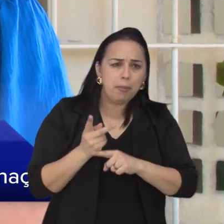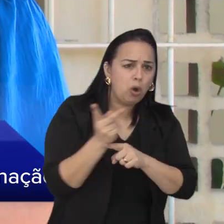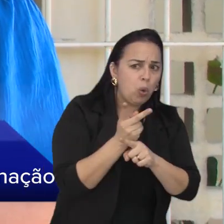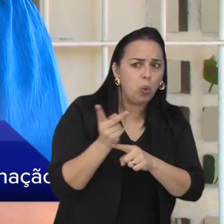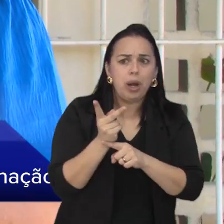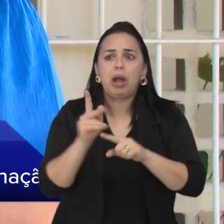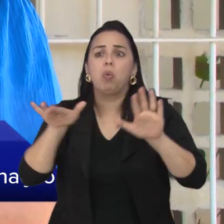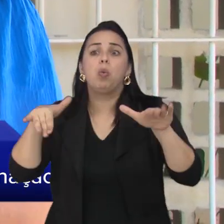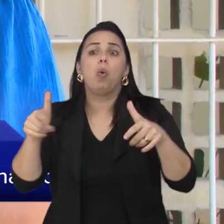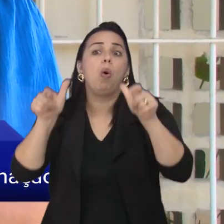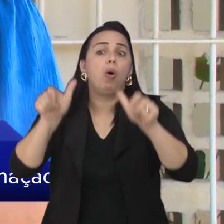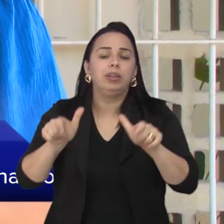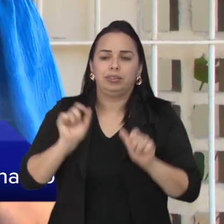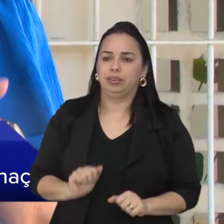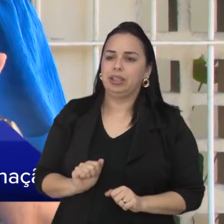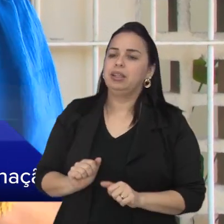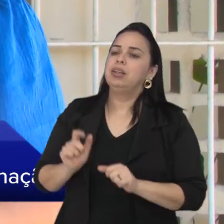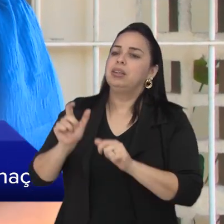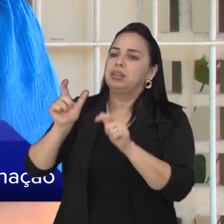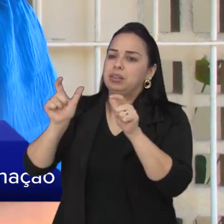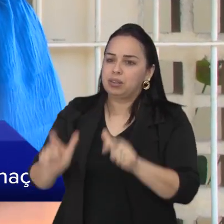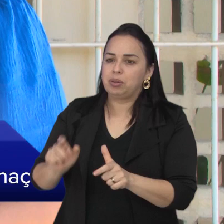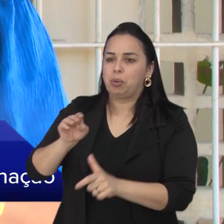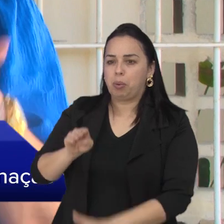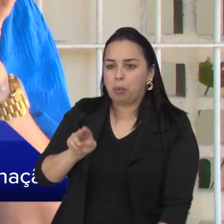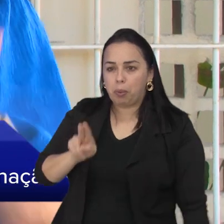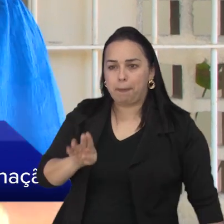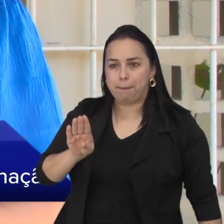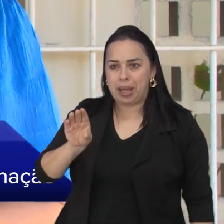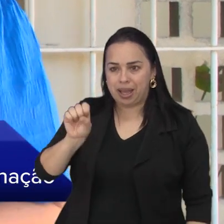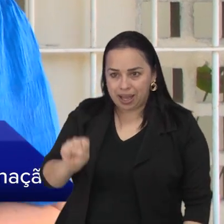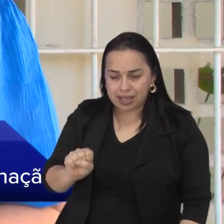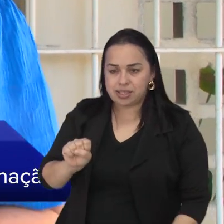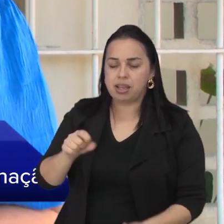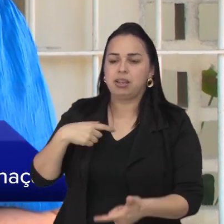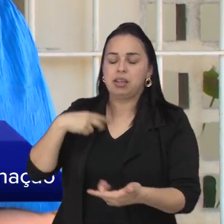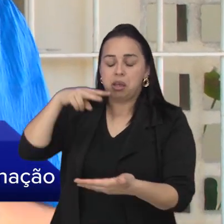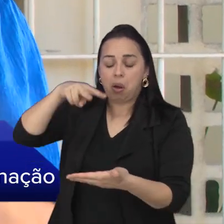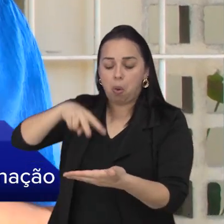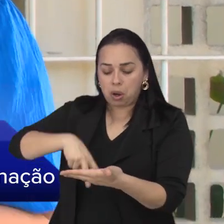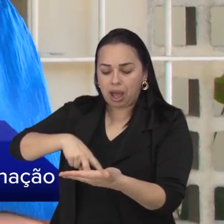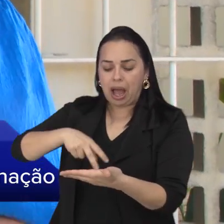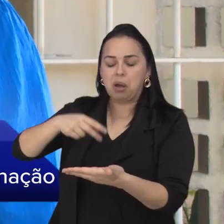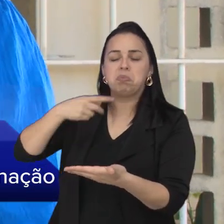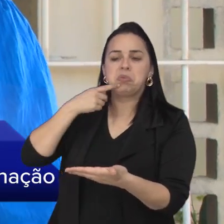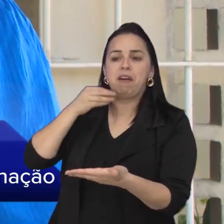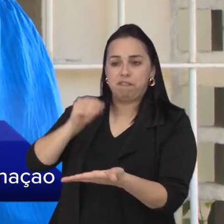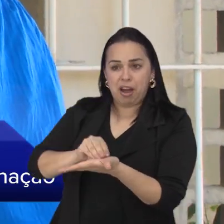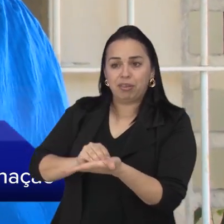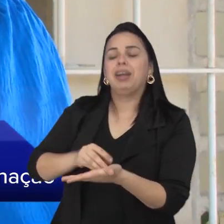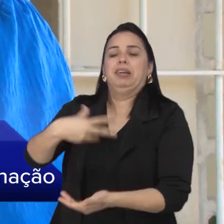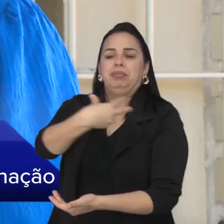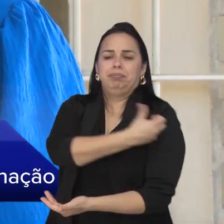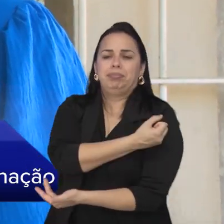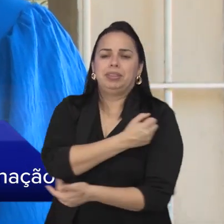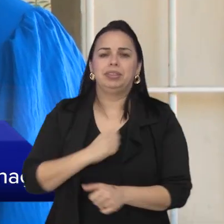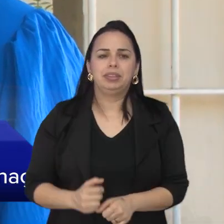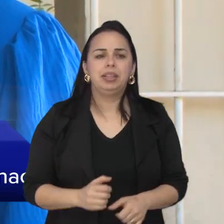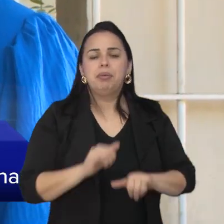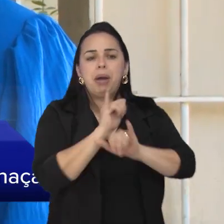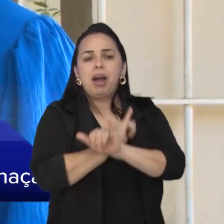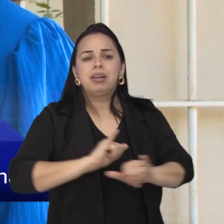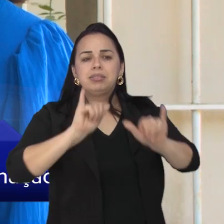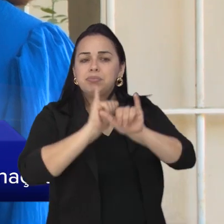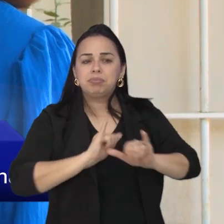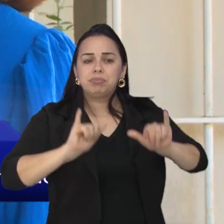posso procurar uma UBS? Isso, a gente procura uma unidade de saúde, olha a sua carteira de vacinação e atualiza. Perfeito. E só para a gente